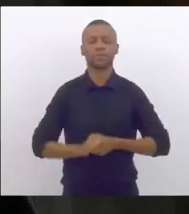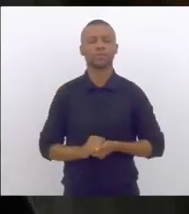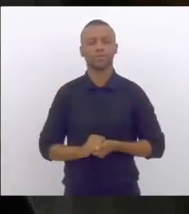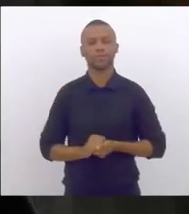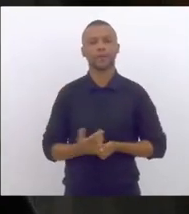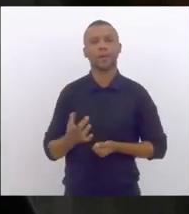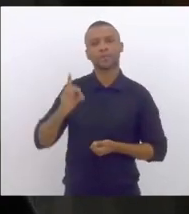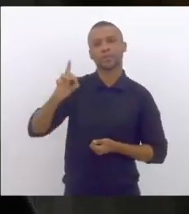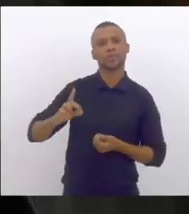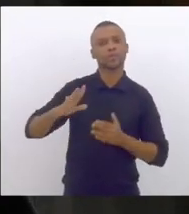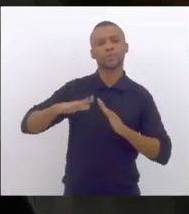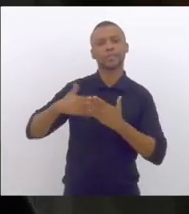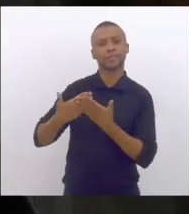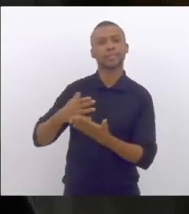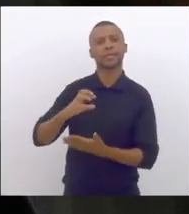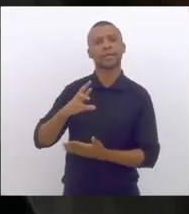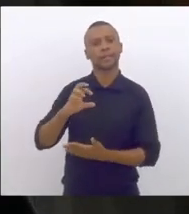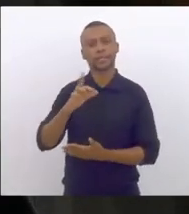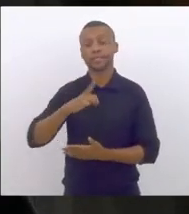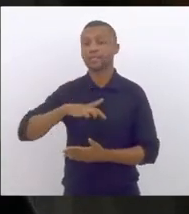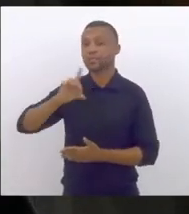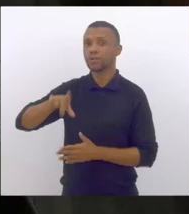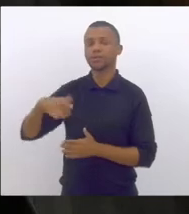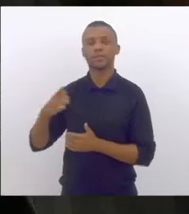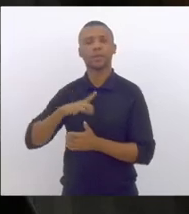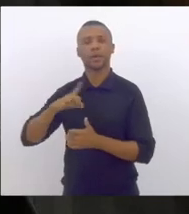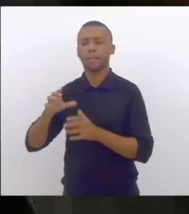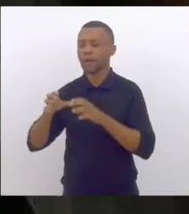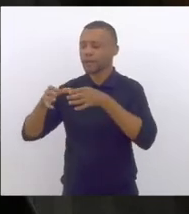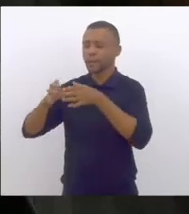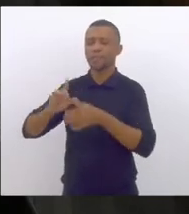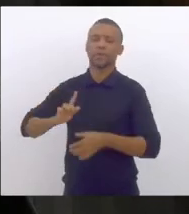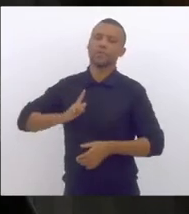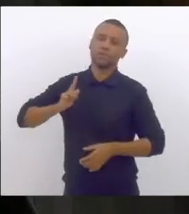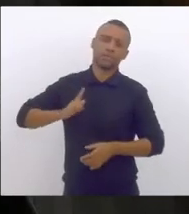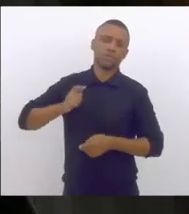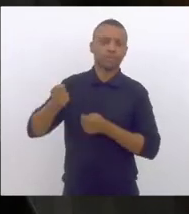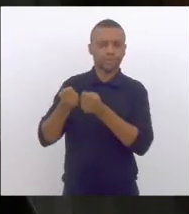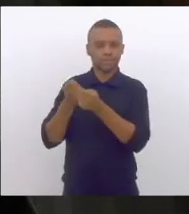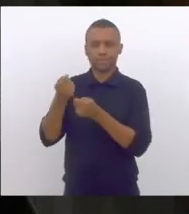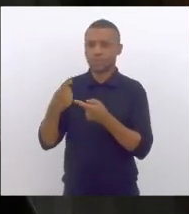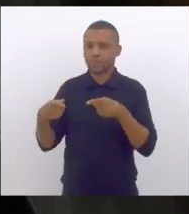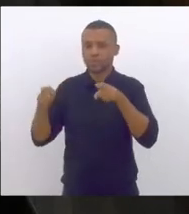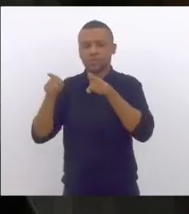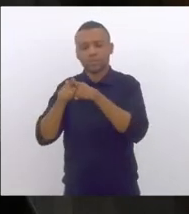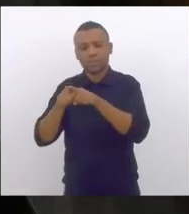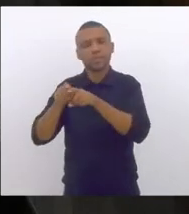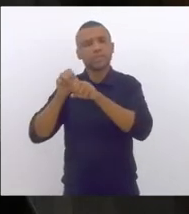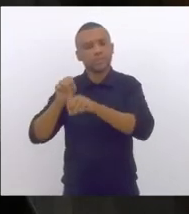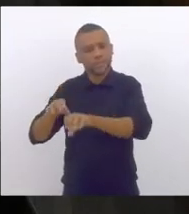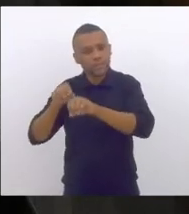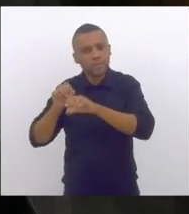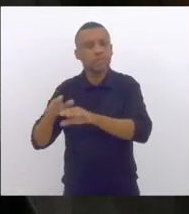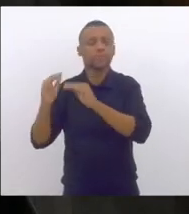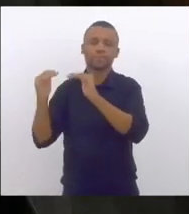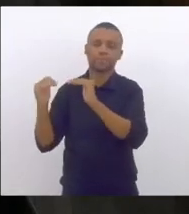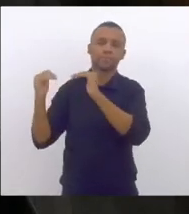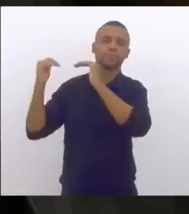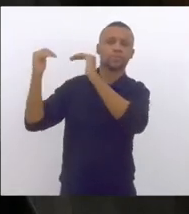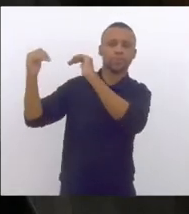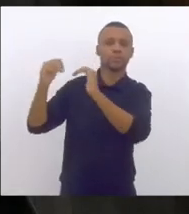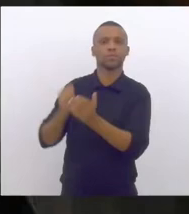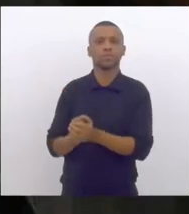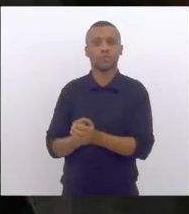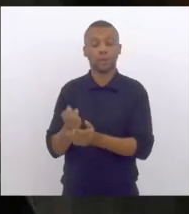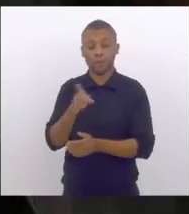passaram a ter direito a contar com uma equipe de gestão convênios com instituições de ensino superior para qualificar em nível superior